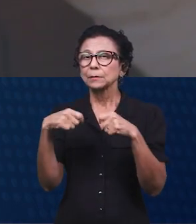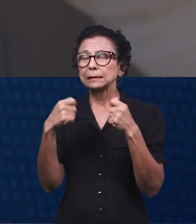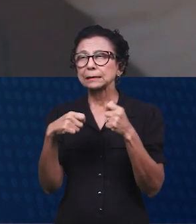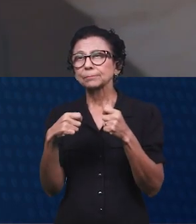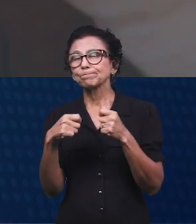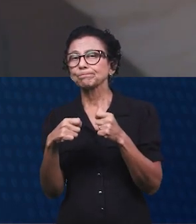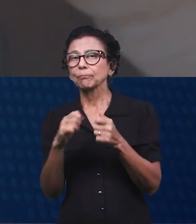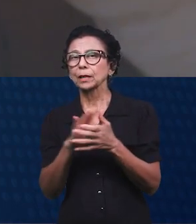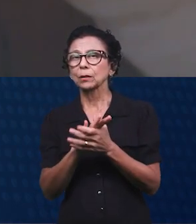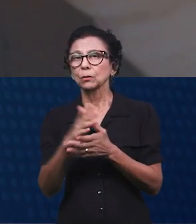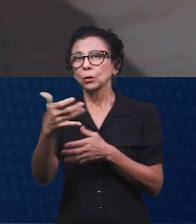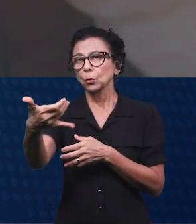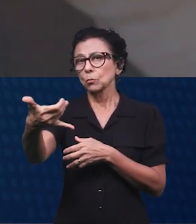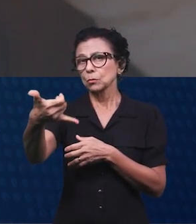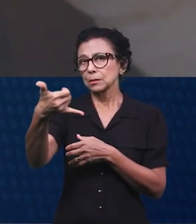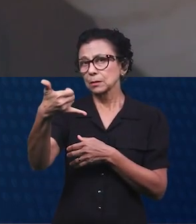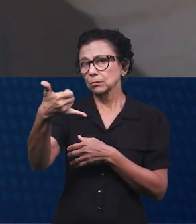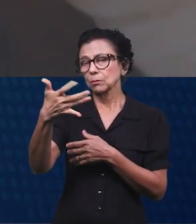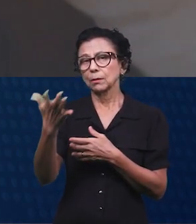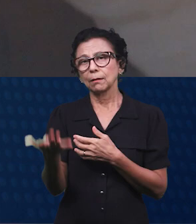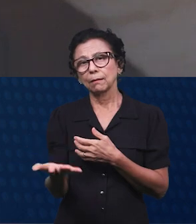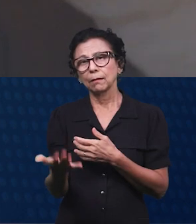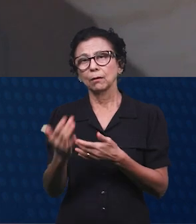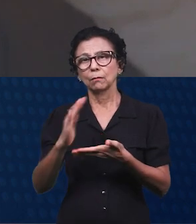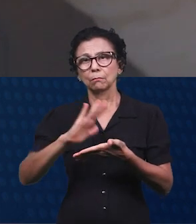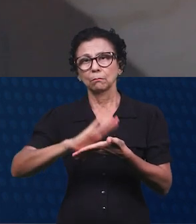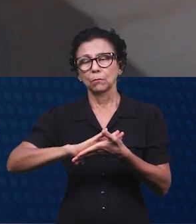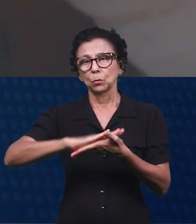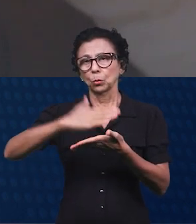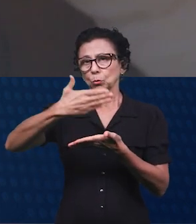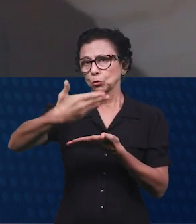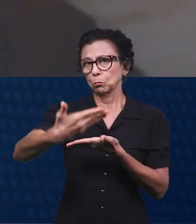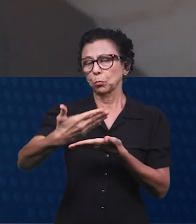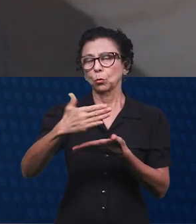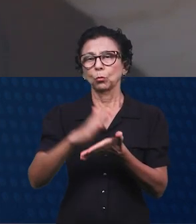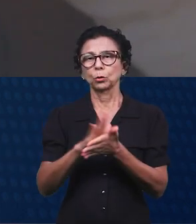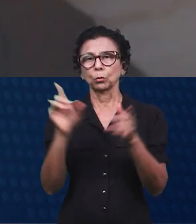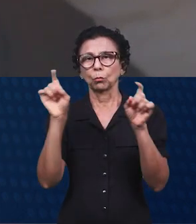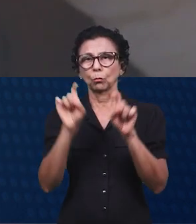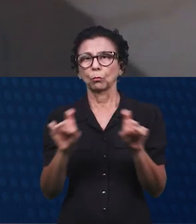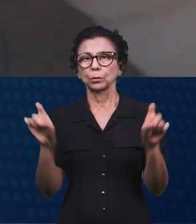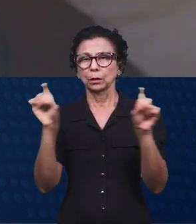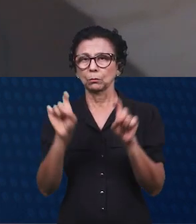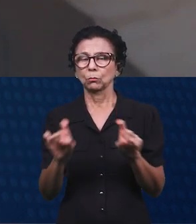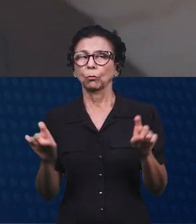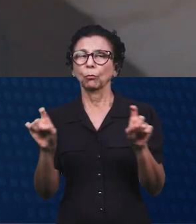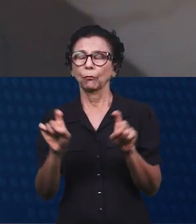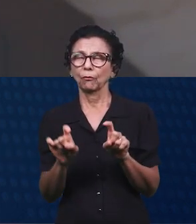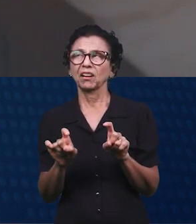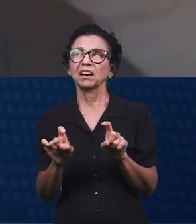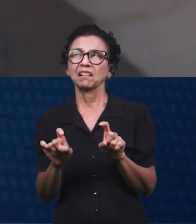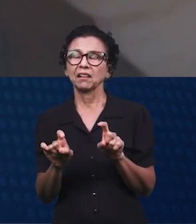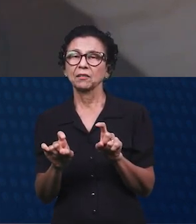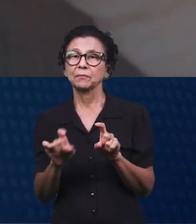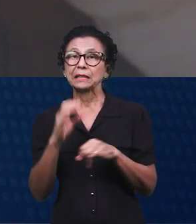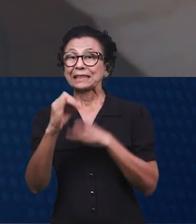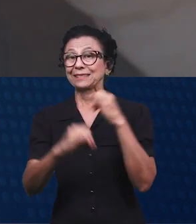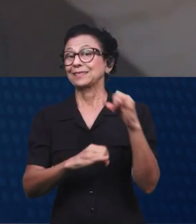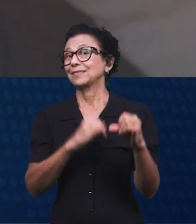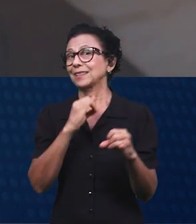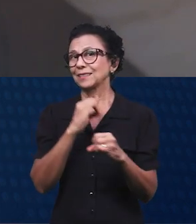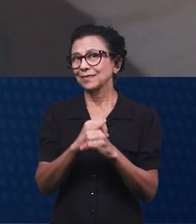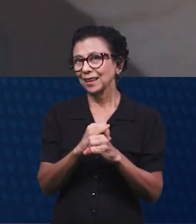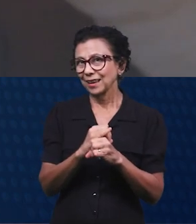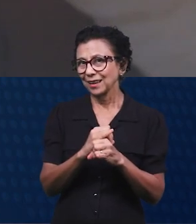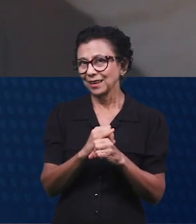aí, às vezes, de um celular para assistir às aulas, ou um notebook, um computador, tá certo? Vai precisar de internet, que às vezes precisa de